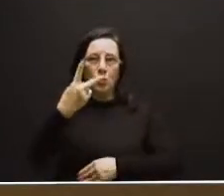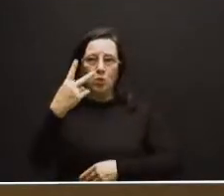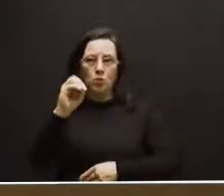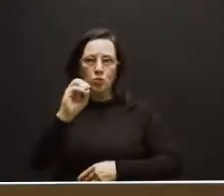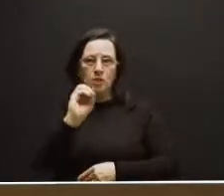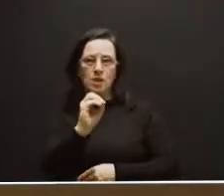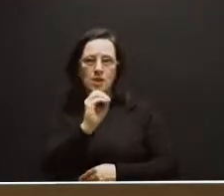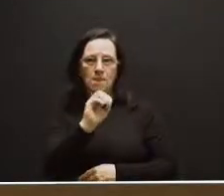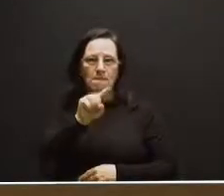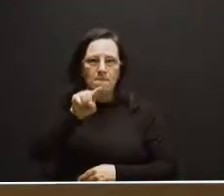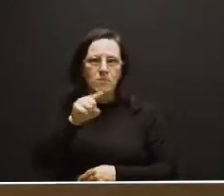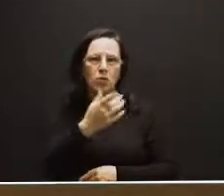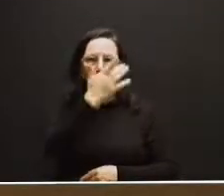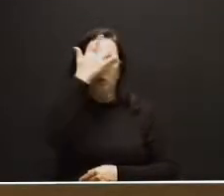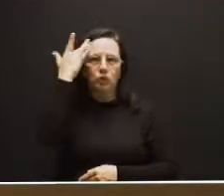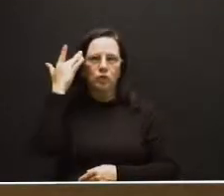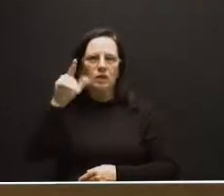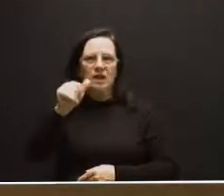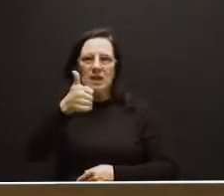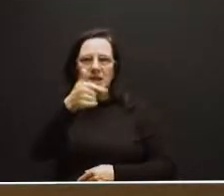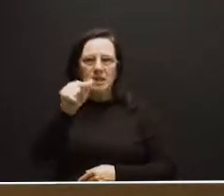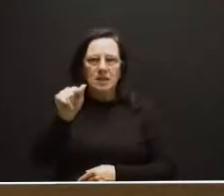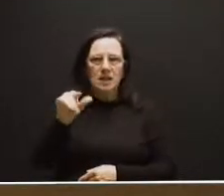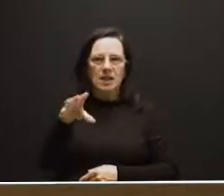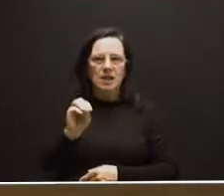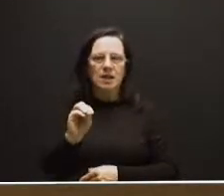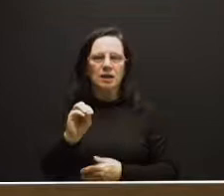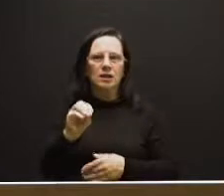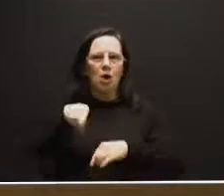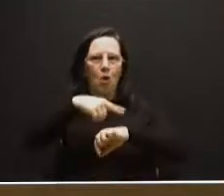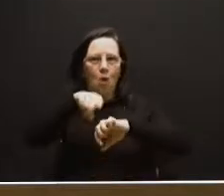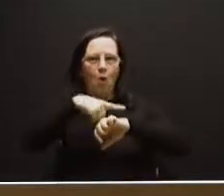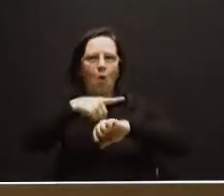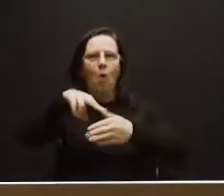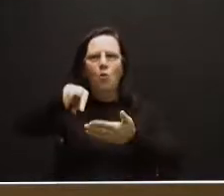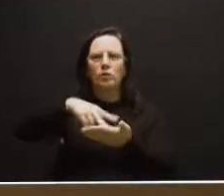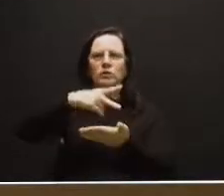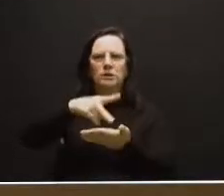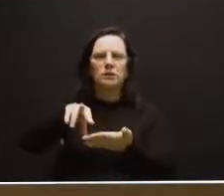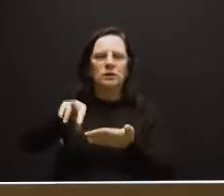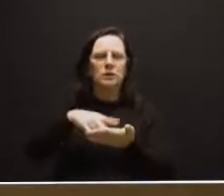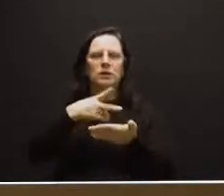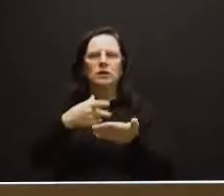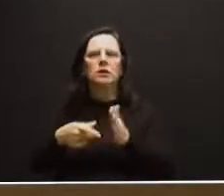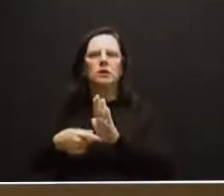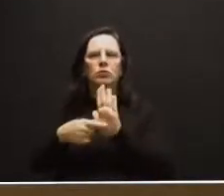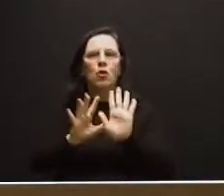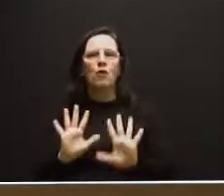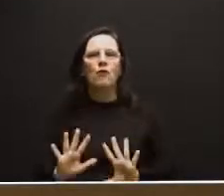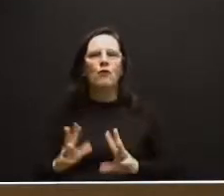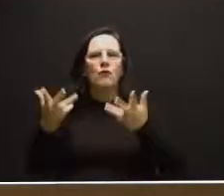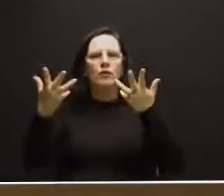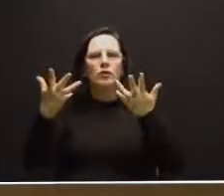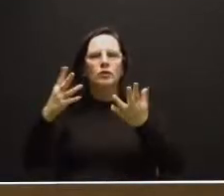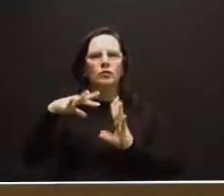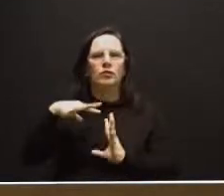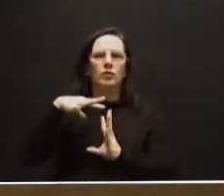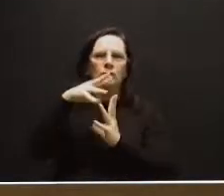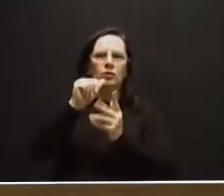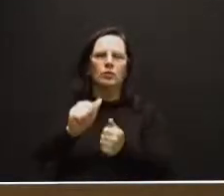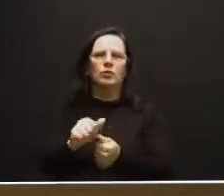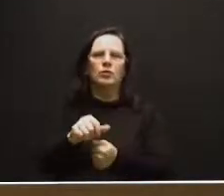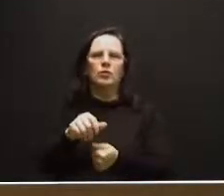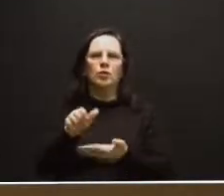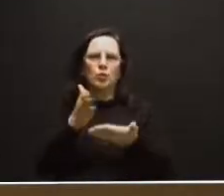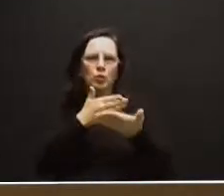e uma média de 170 horas de espetáculos o que valeu a indicação como o maior festival de dança do mundo no guinnes